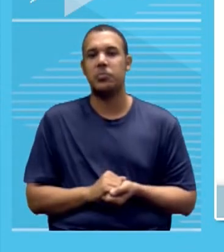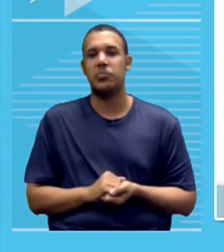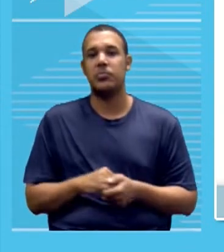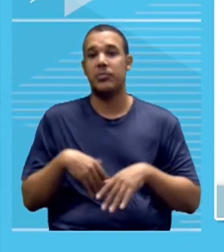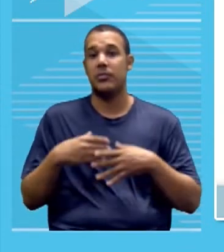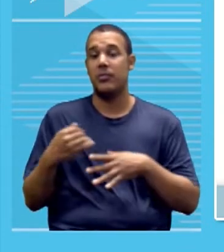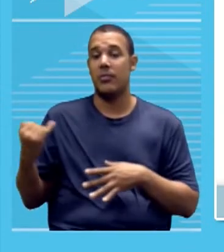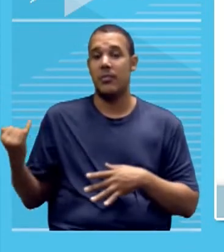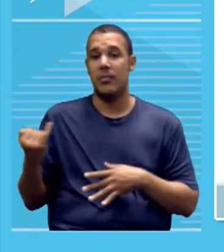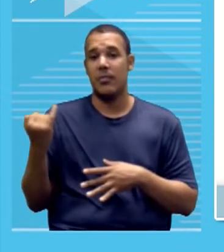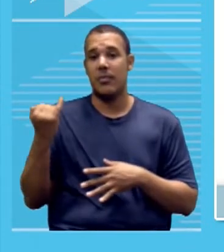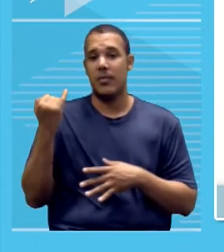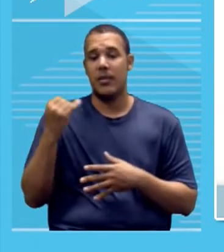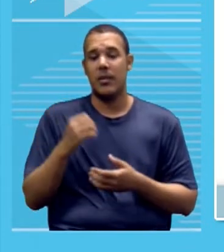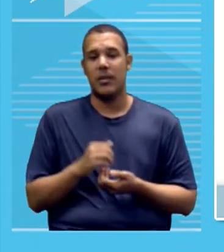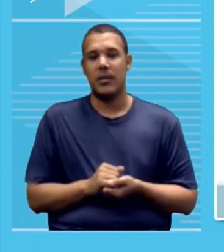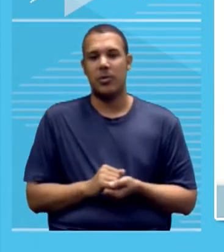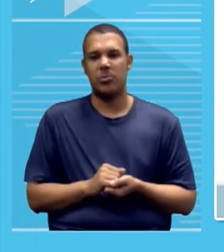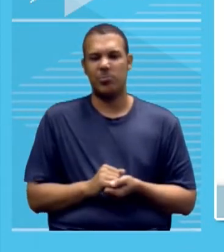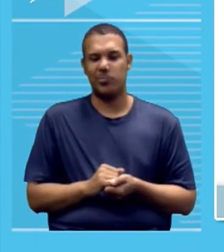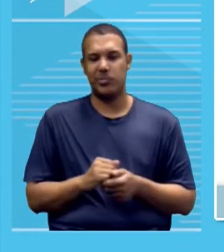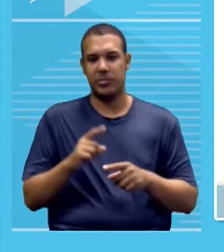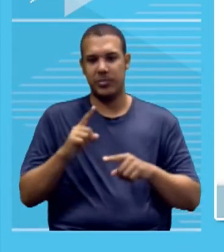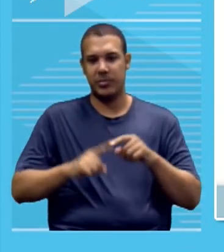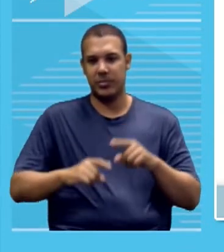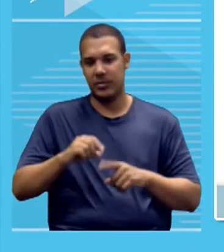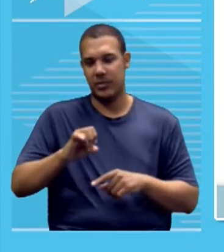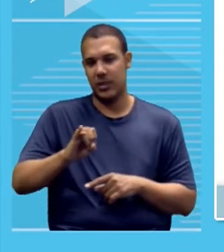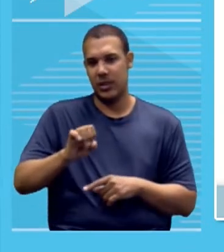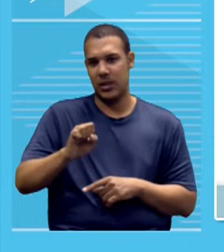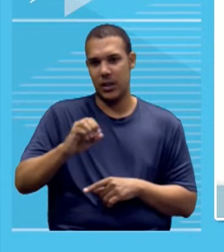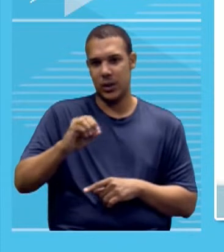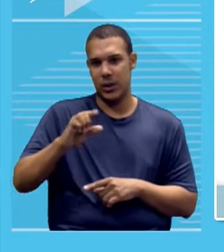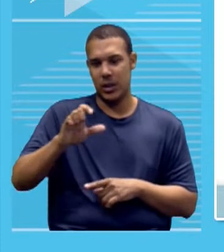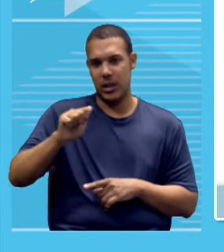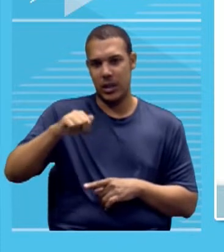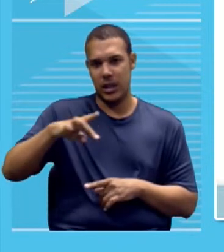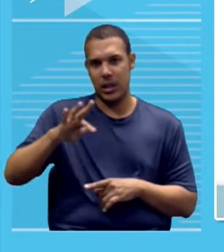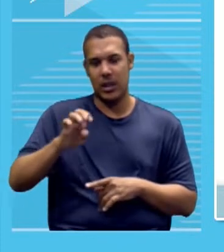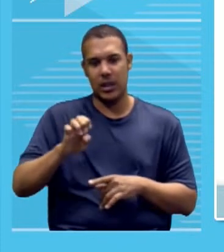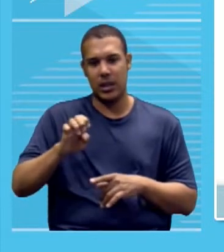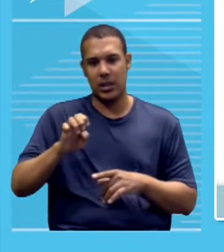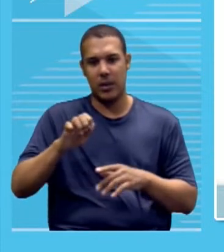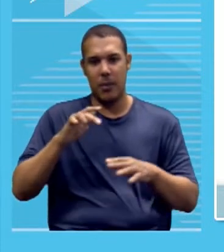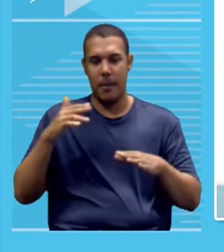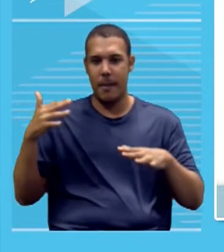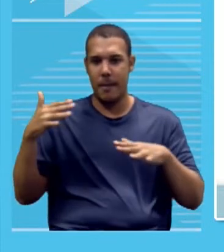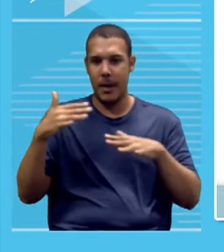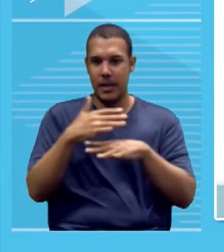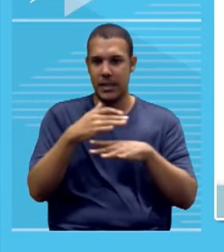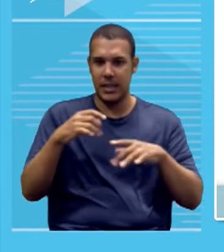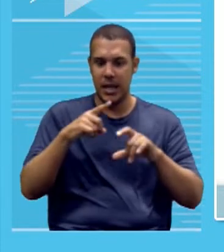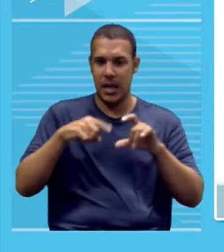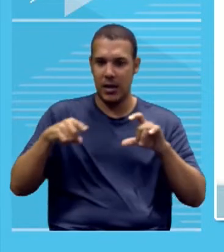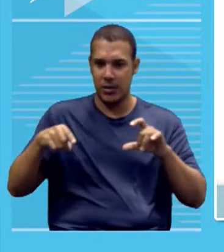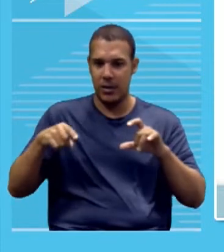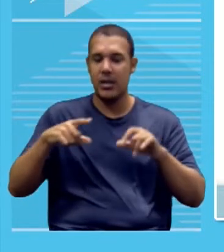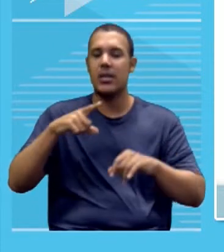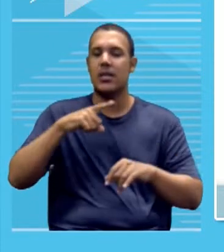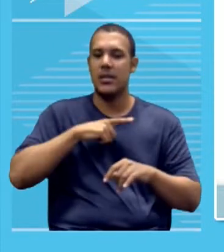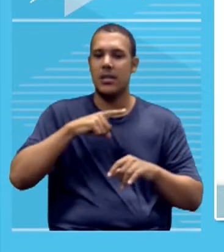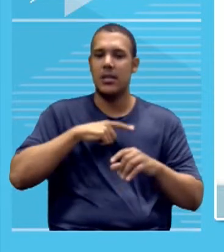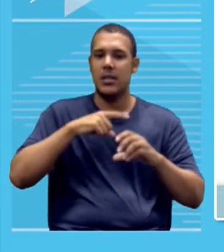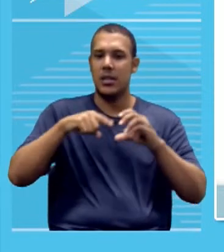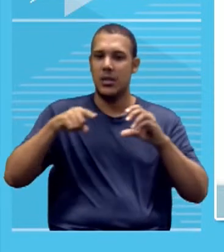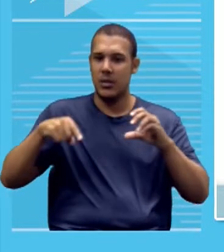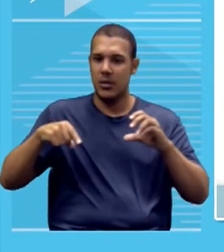para você ter ideia. Material isolante não é aquele que faz com que não exista corrente elétrica. Existe sim corrente